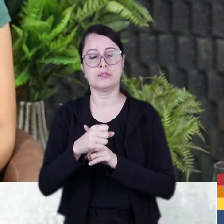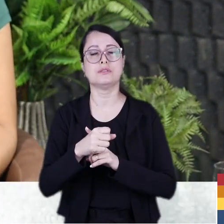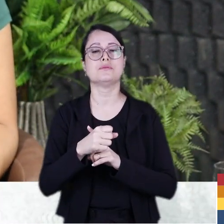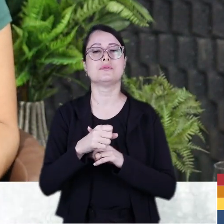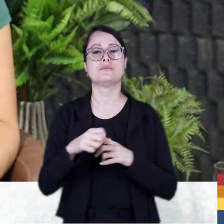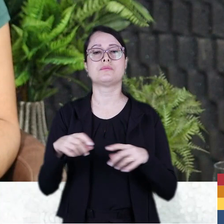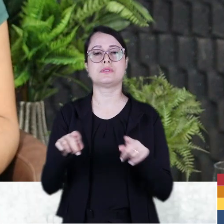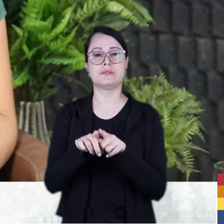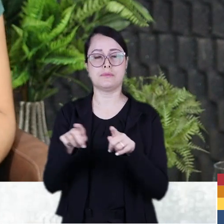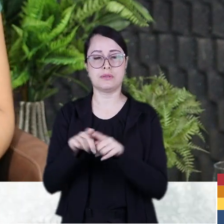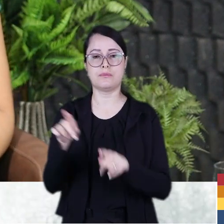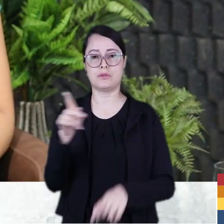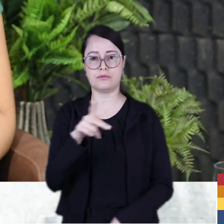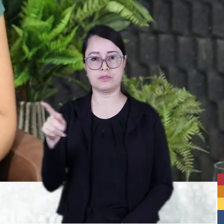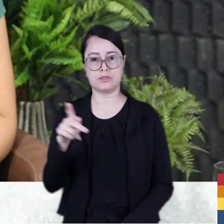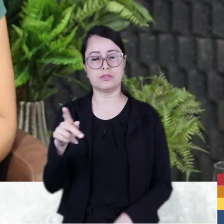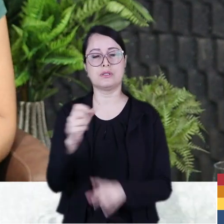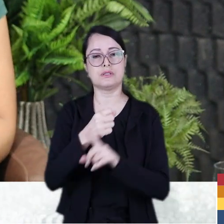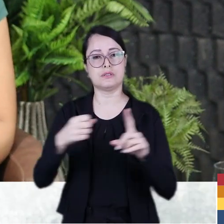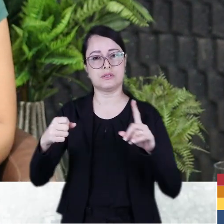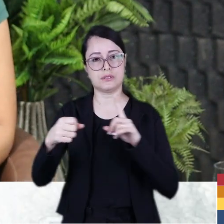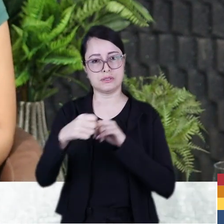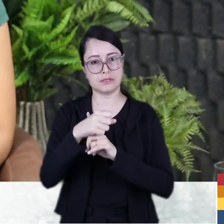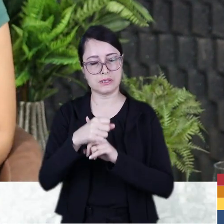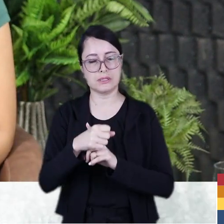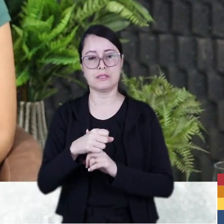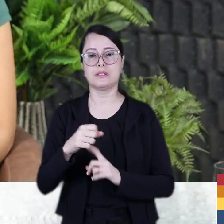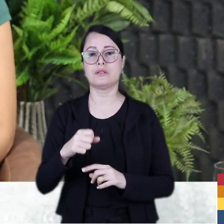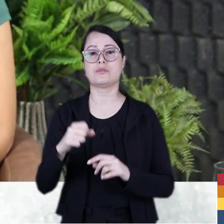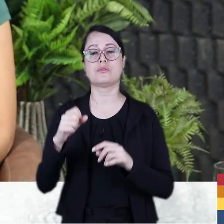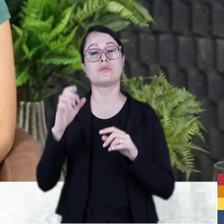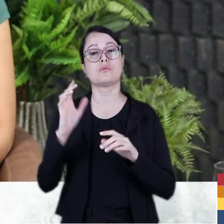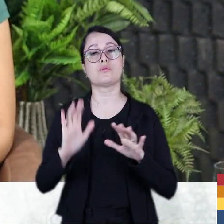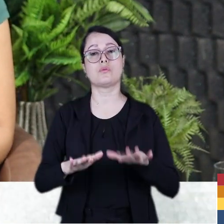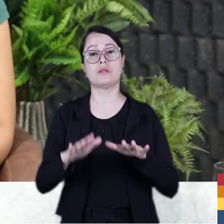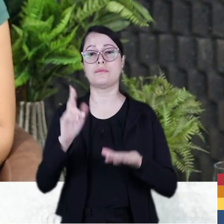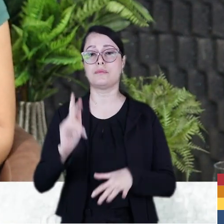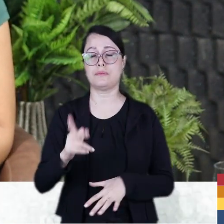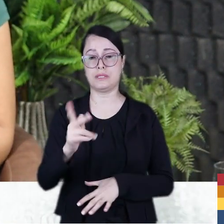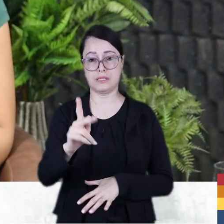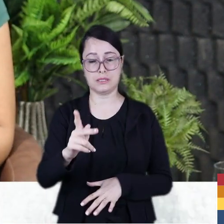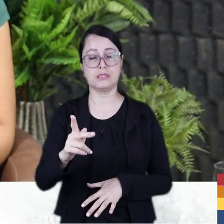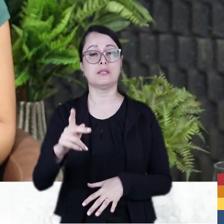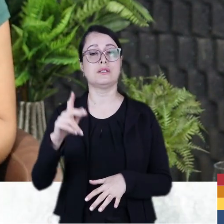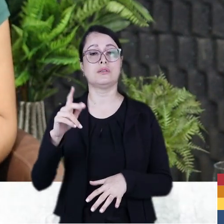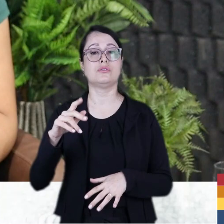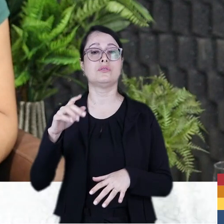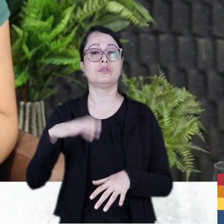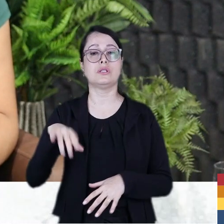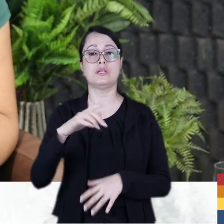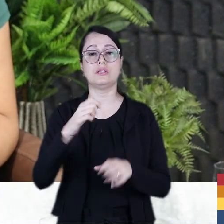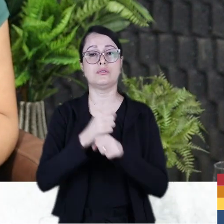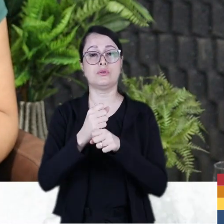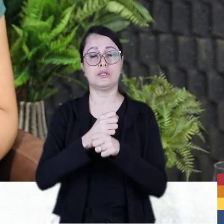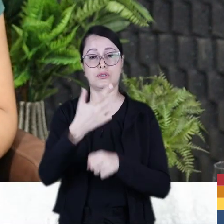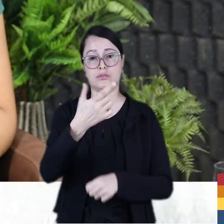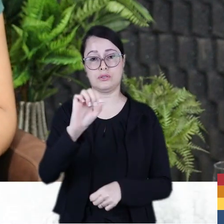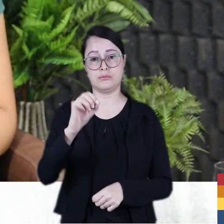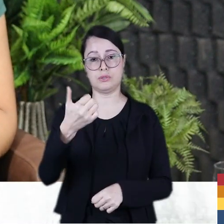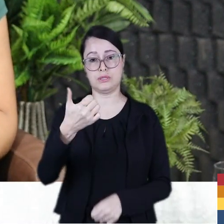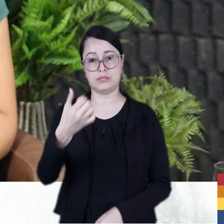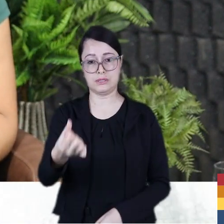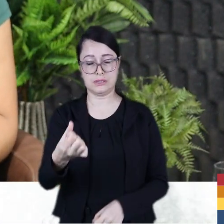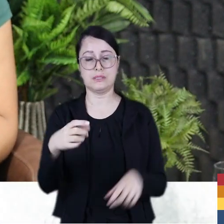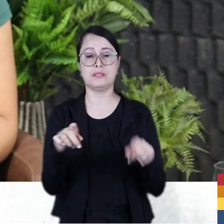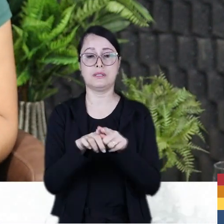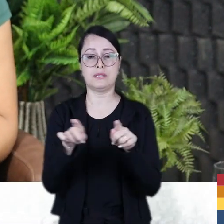Leonora, professora Leonora de Jesus Mendes Tavares, né, professora, ela é mestra em educação profissional